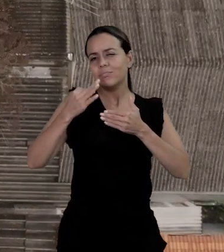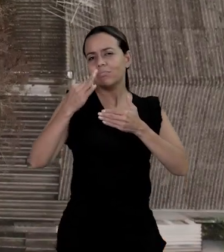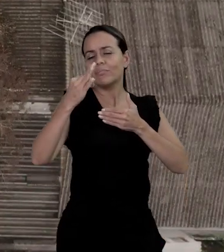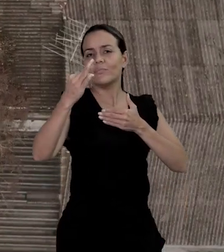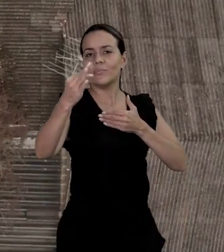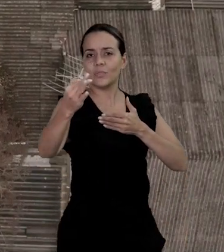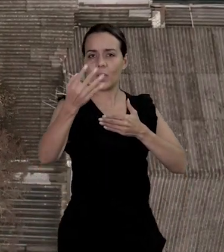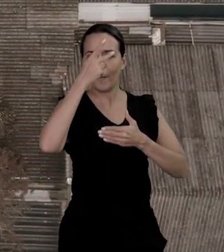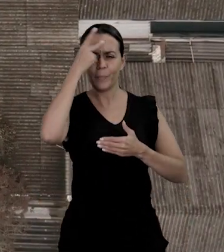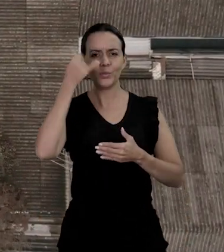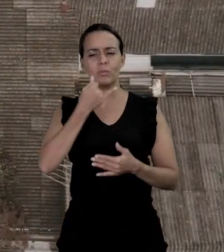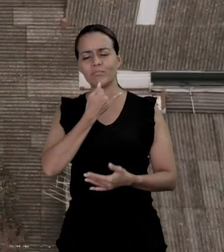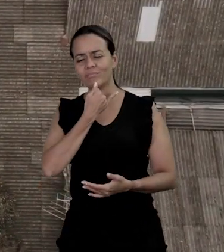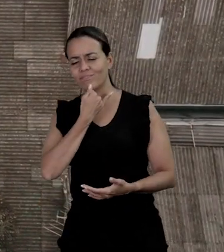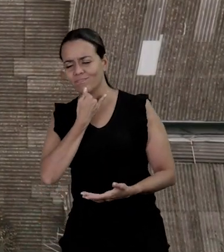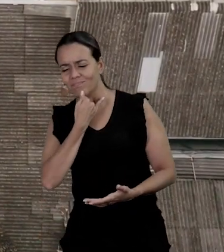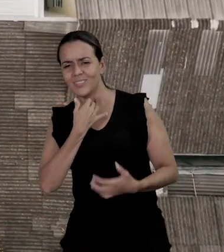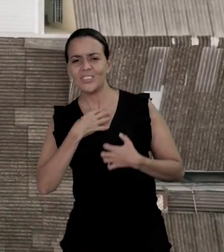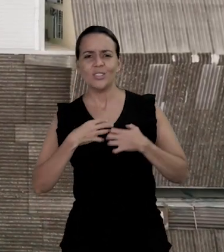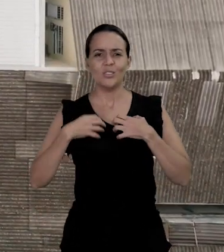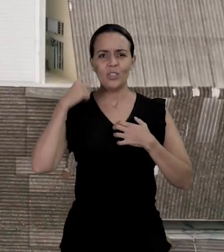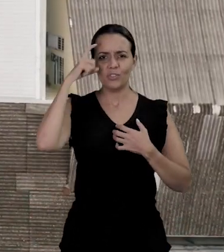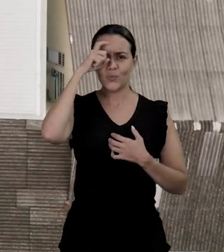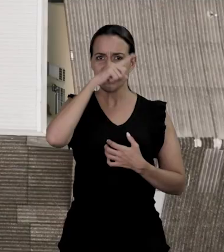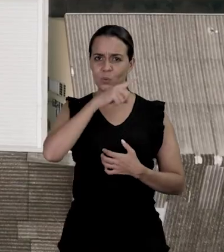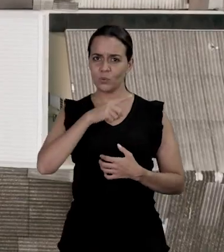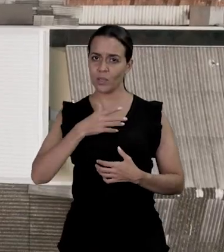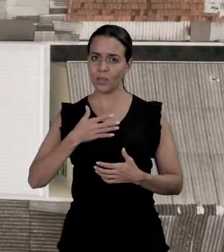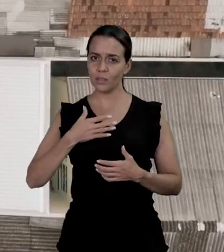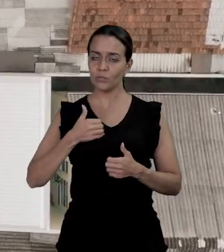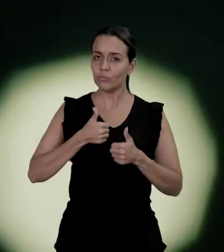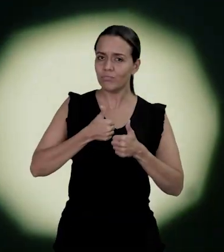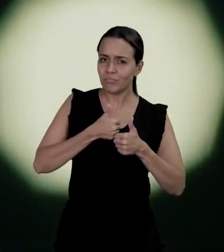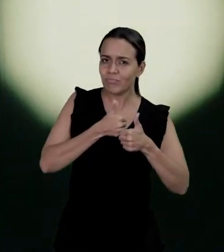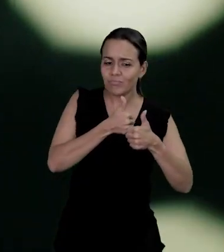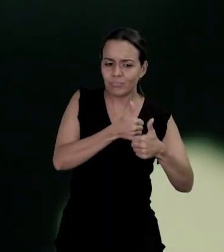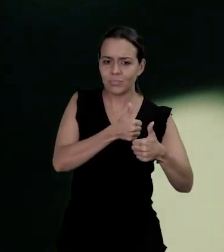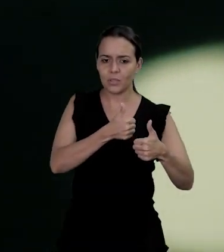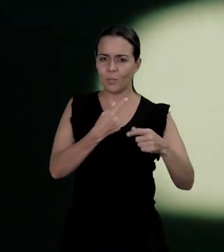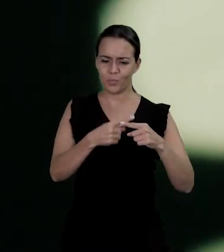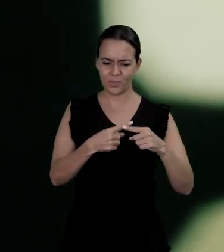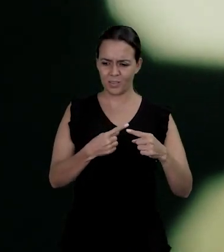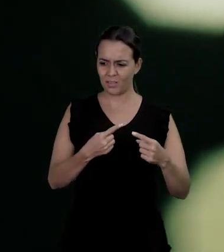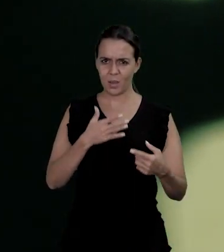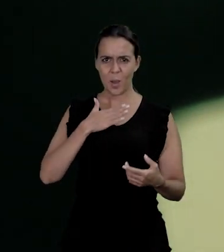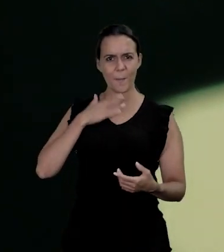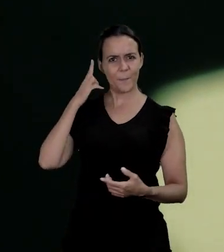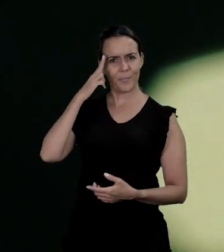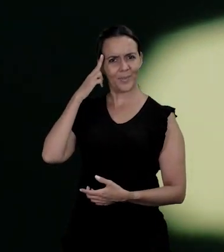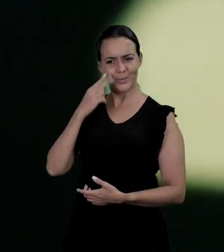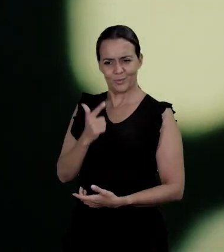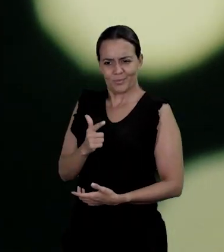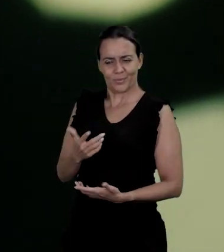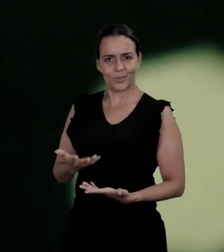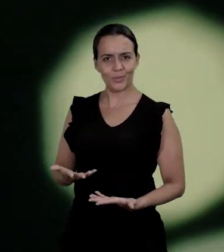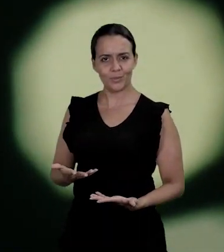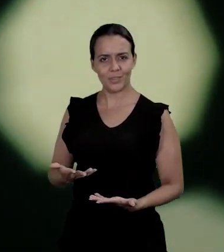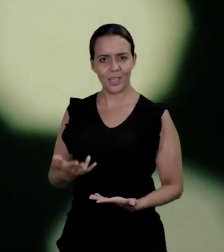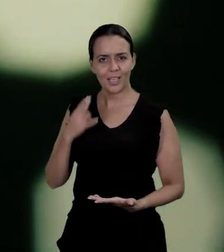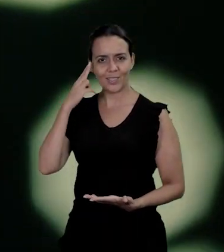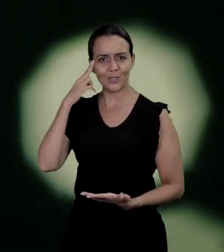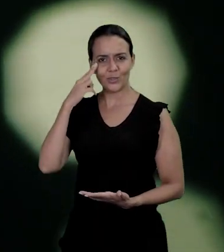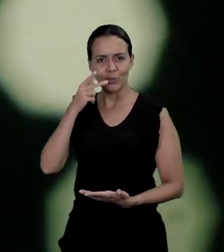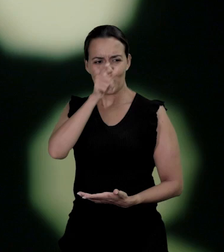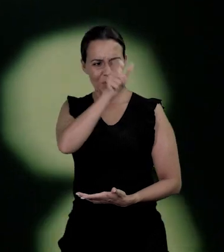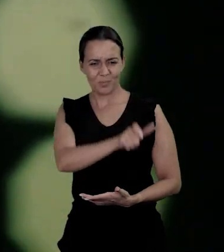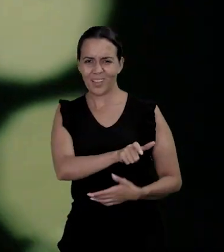essas projeções, por muitas vezes, acabam nos trazendo infelicidade, acabam fazendo com que a gente tenha dificuldades mesmo de